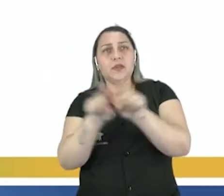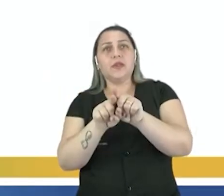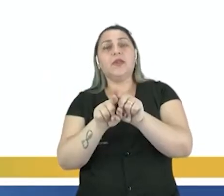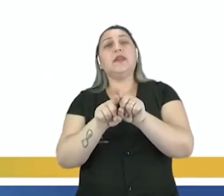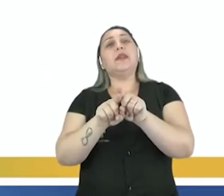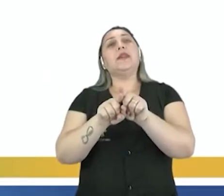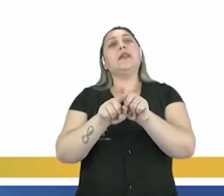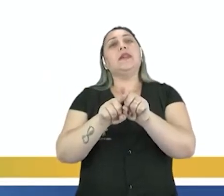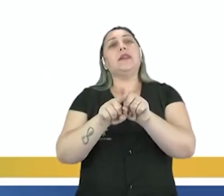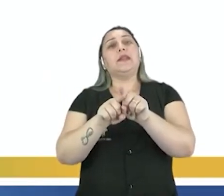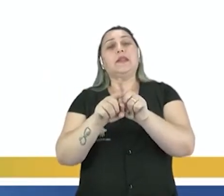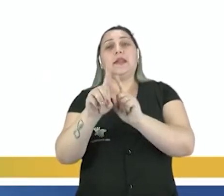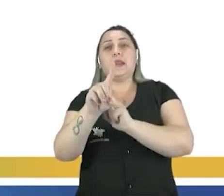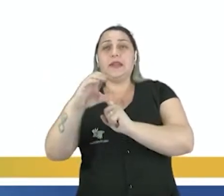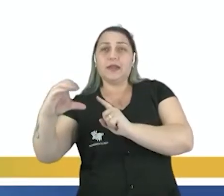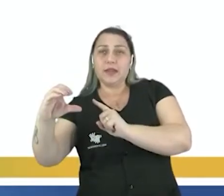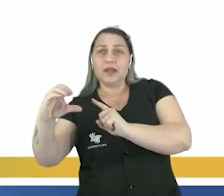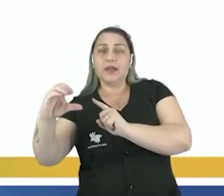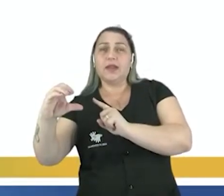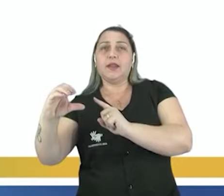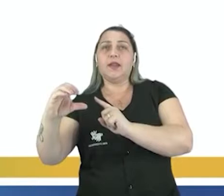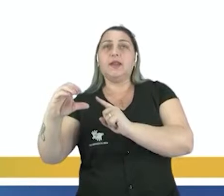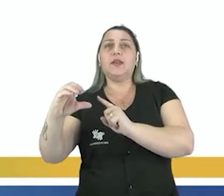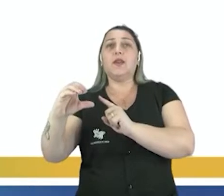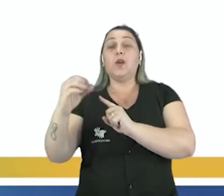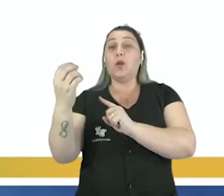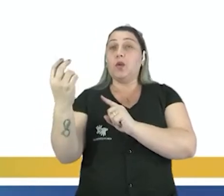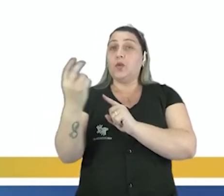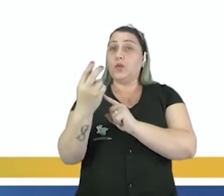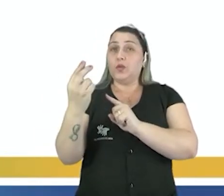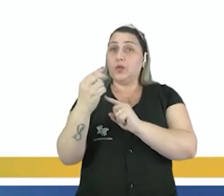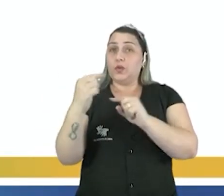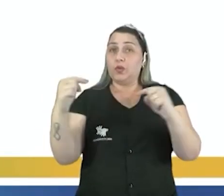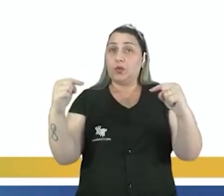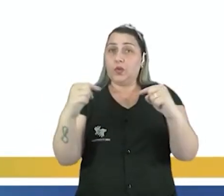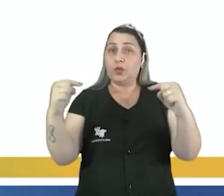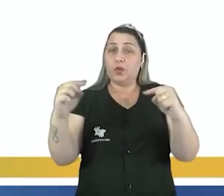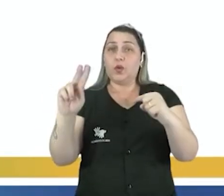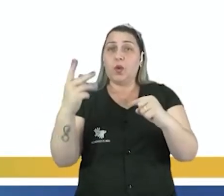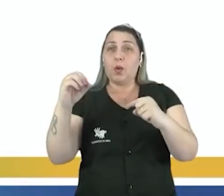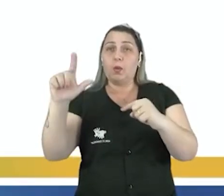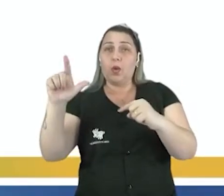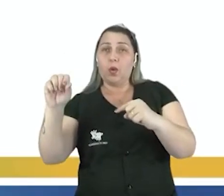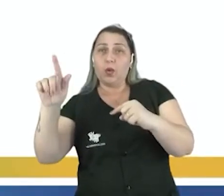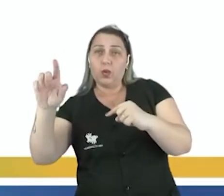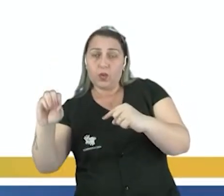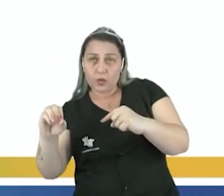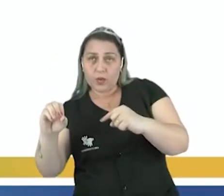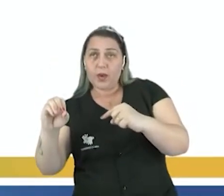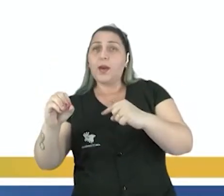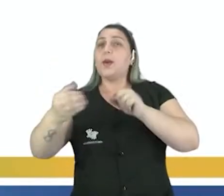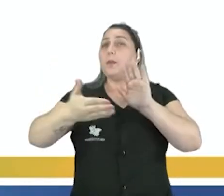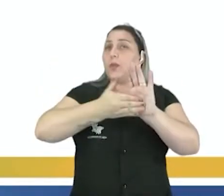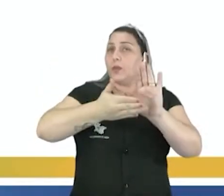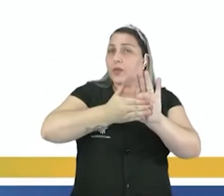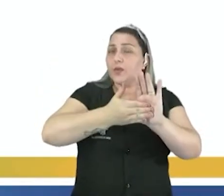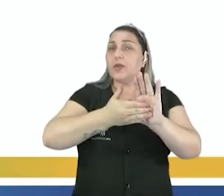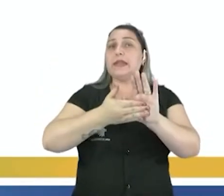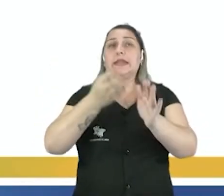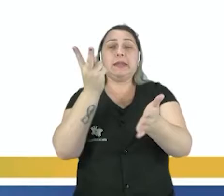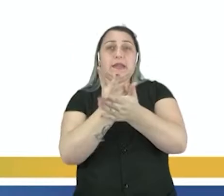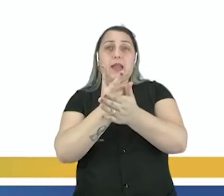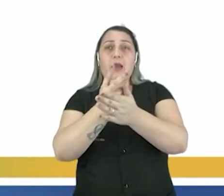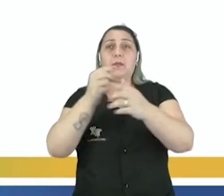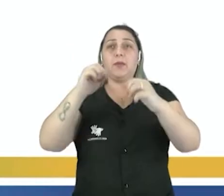D', C' e DC. Isso quer dizer o seguinte, que os lados homólogos correspondentes, eles são proporcionais. Sempre